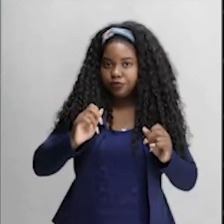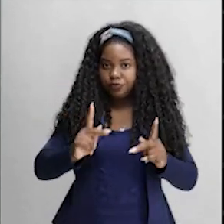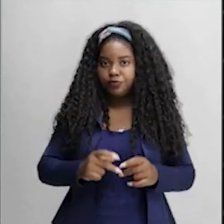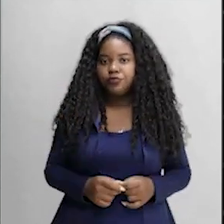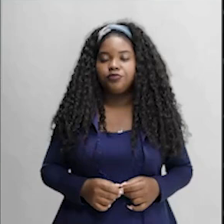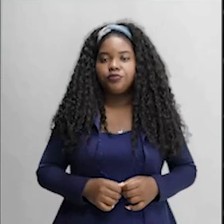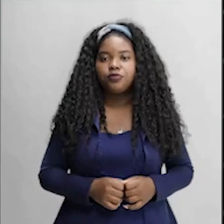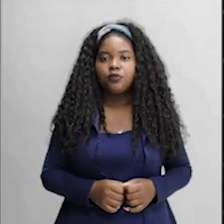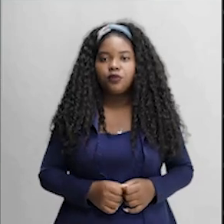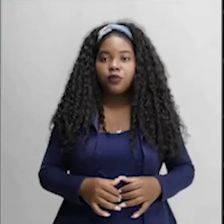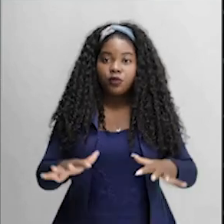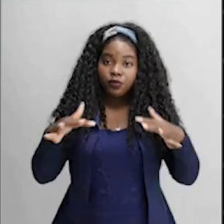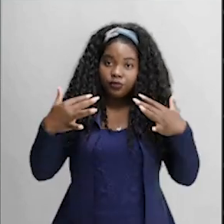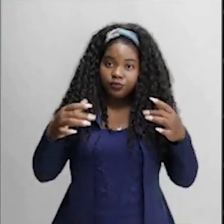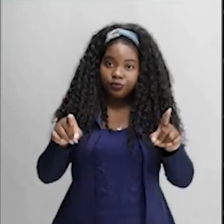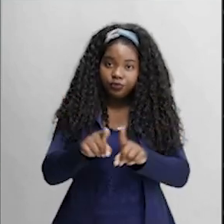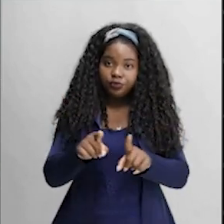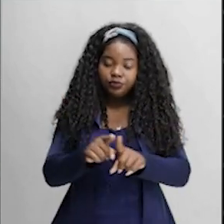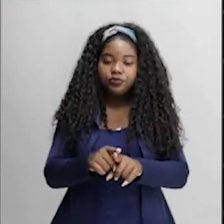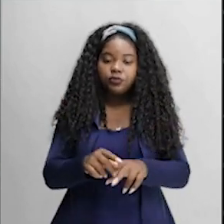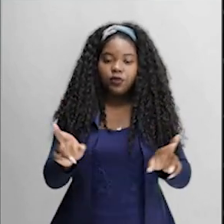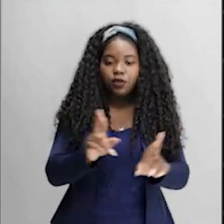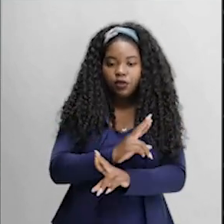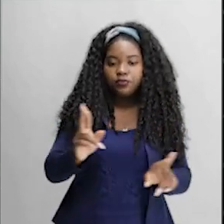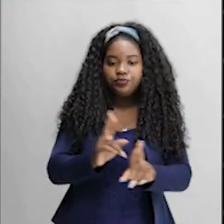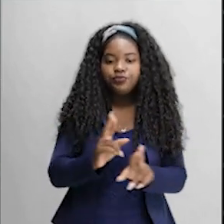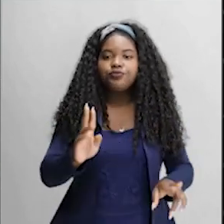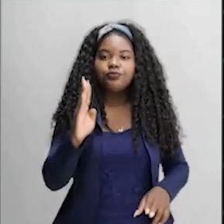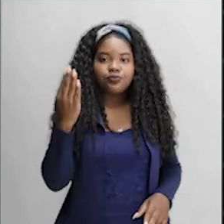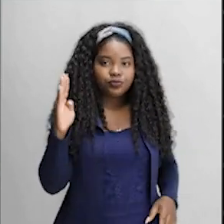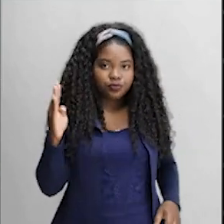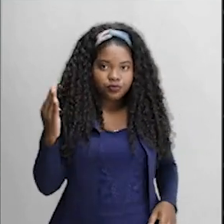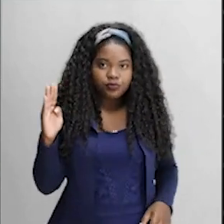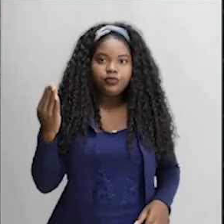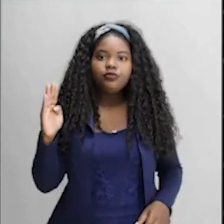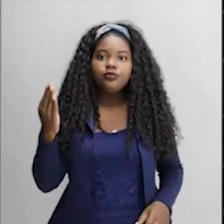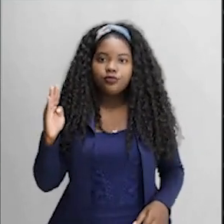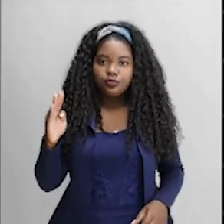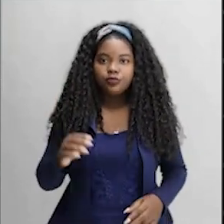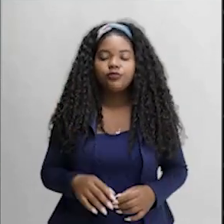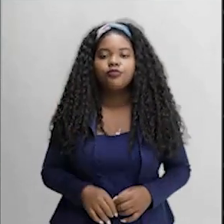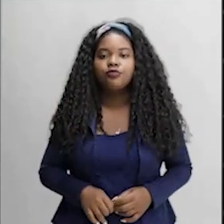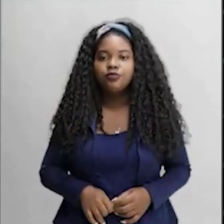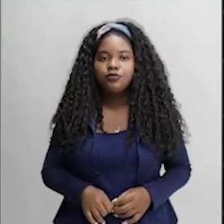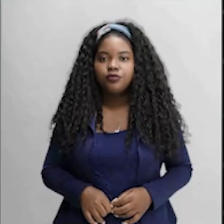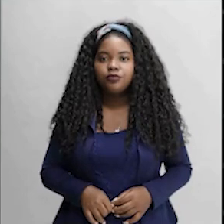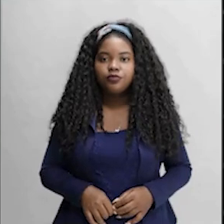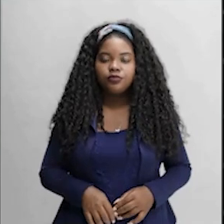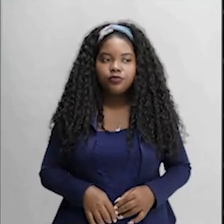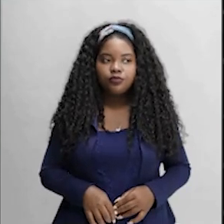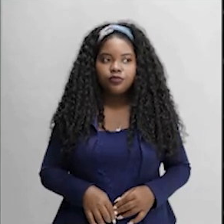está associado a elementos biológicos, certo? E a grande dica aqui,